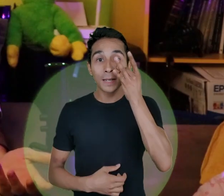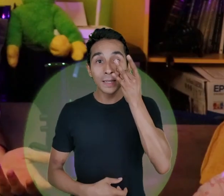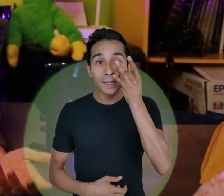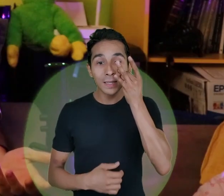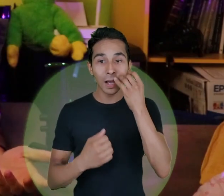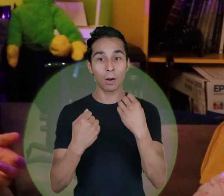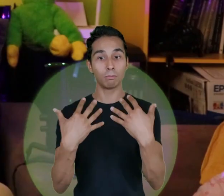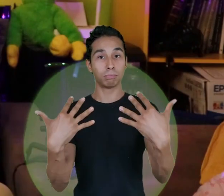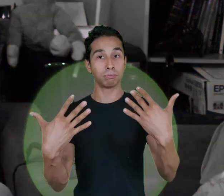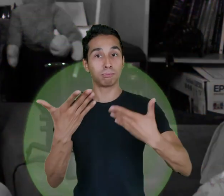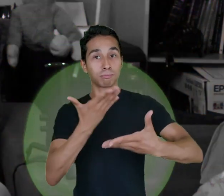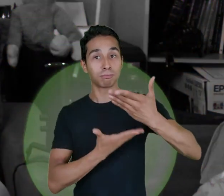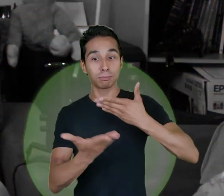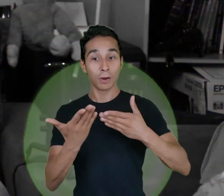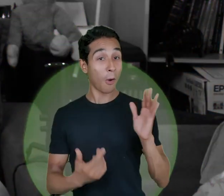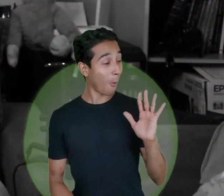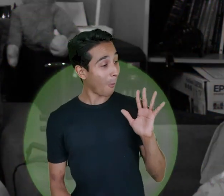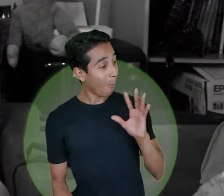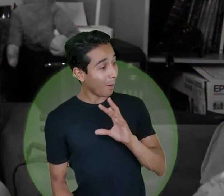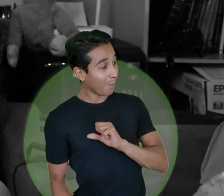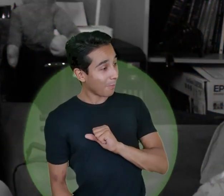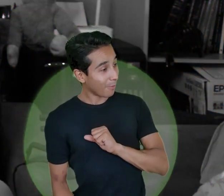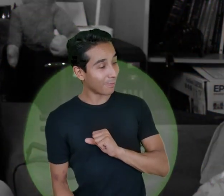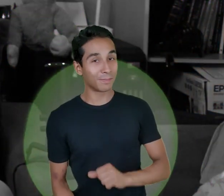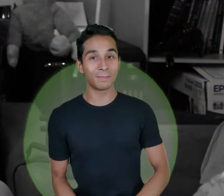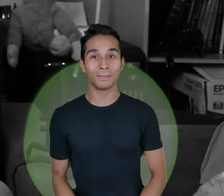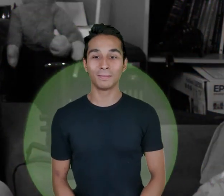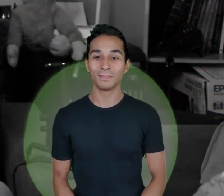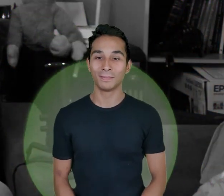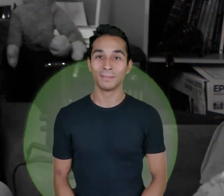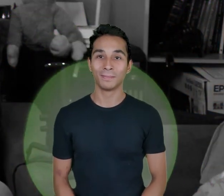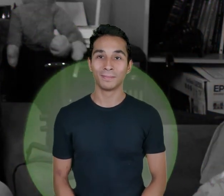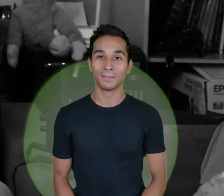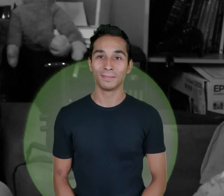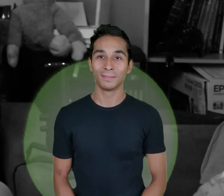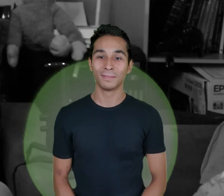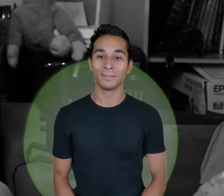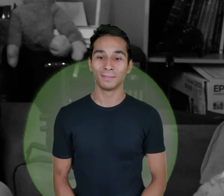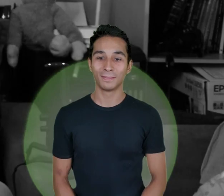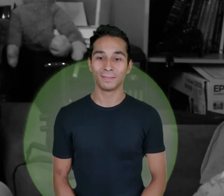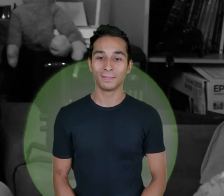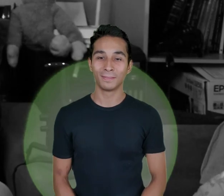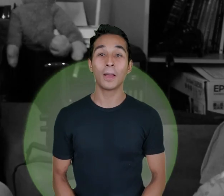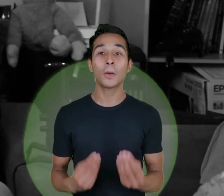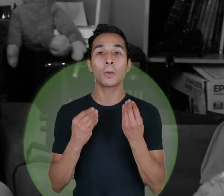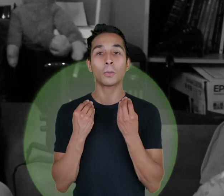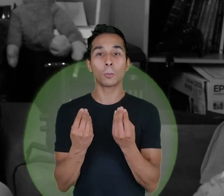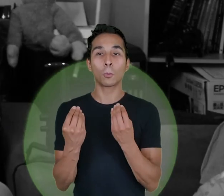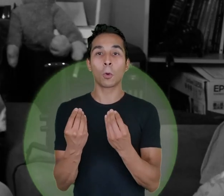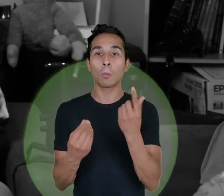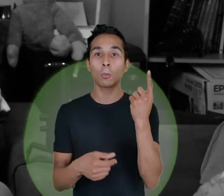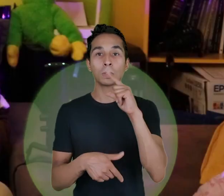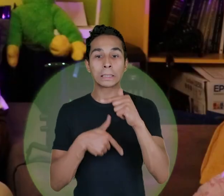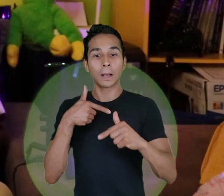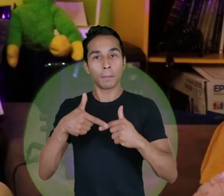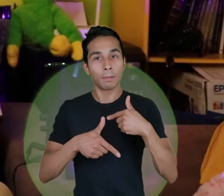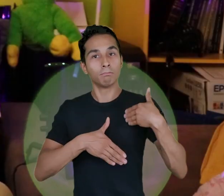realizar... Como é possível realizar alguma coisa? Como é possível realizar alguma coisa